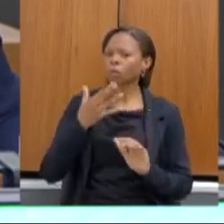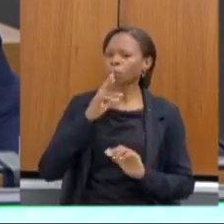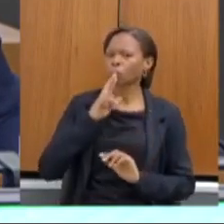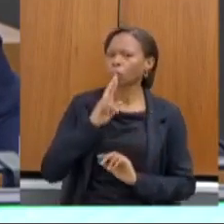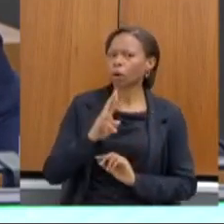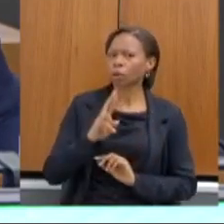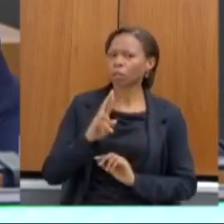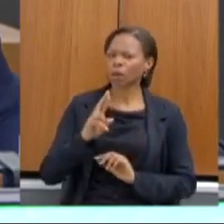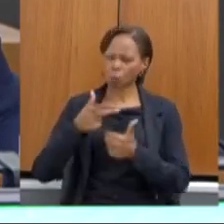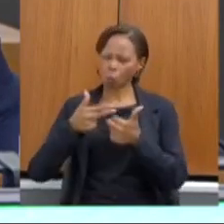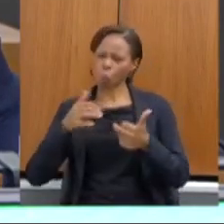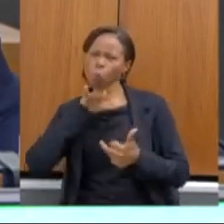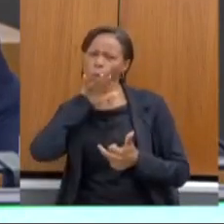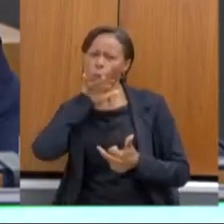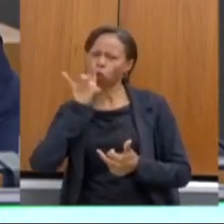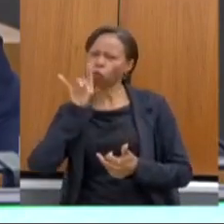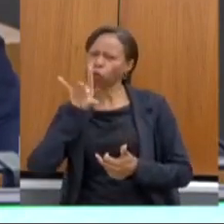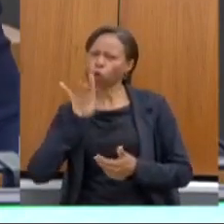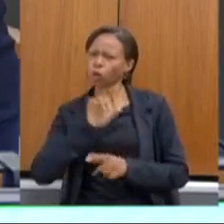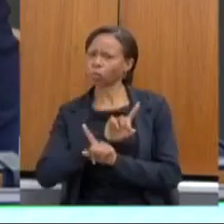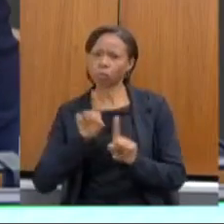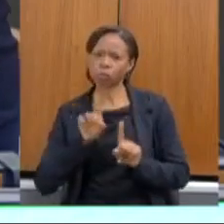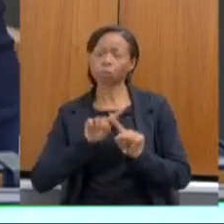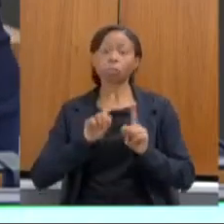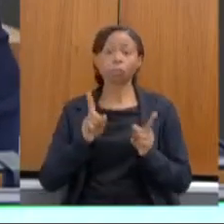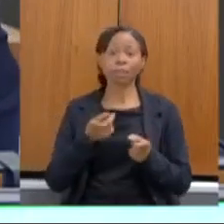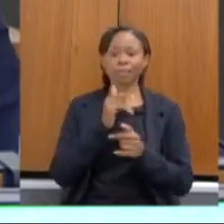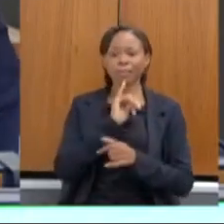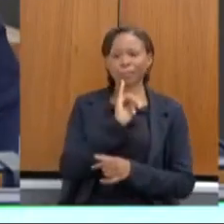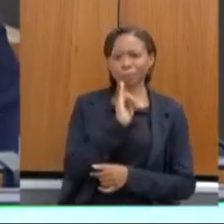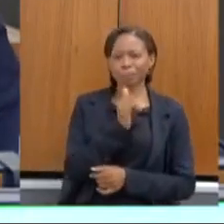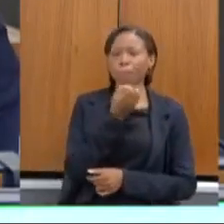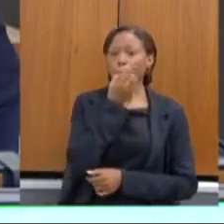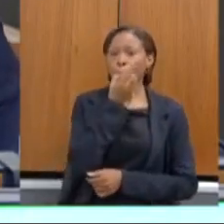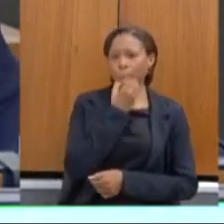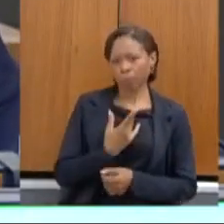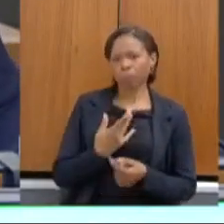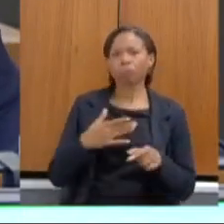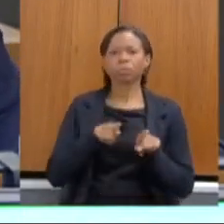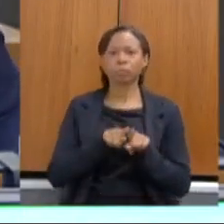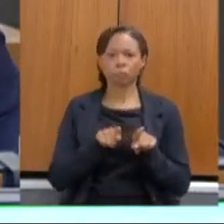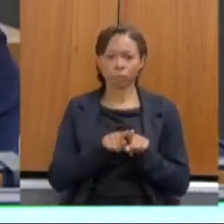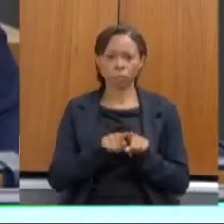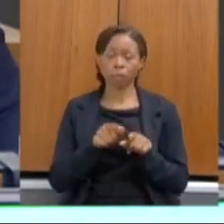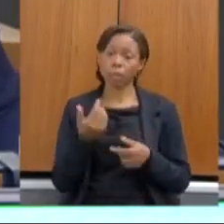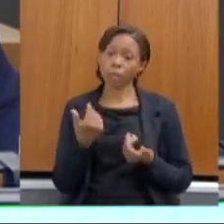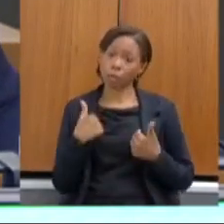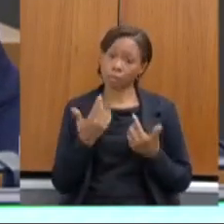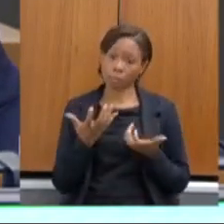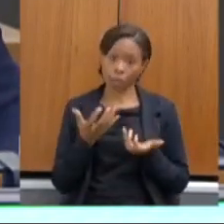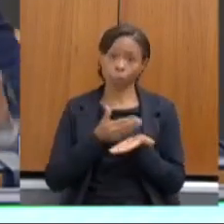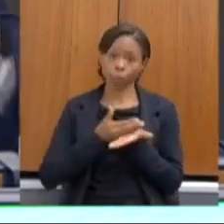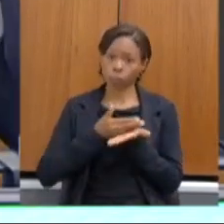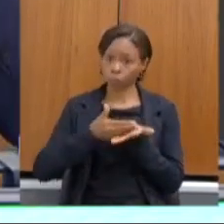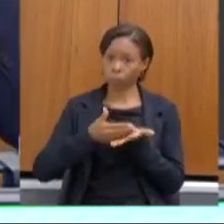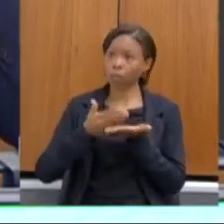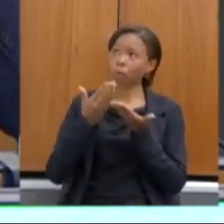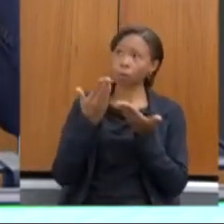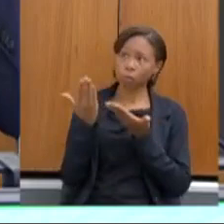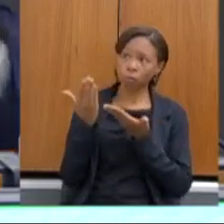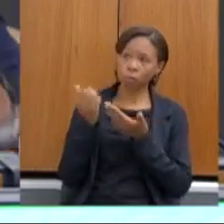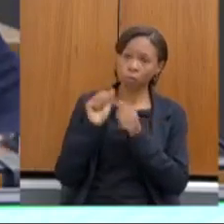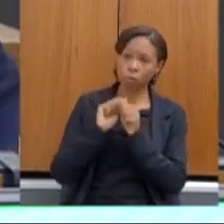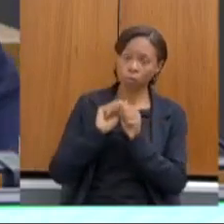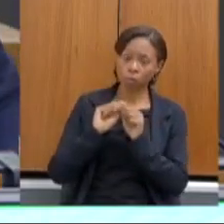não só falar de coisa ruim nas falar de coisa boa boas notícias e eu queria começar pedindo para passar próximas